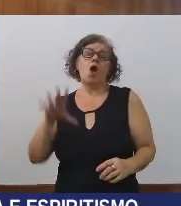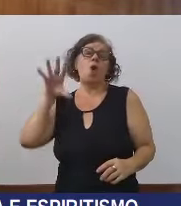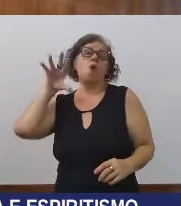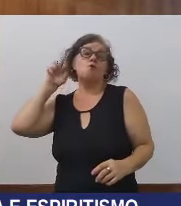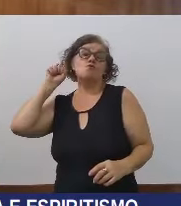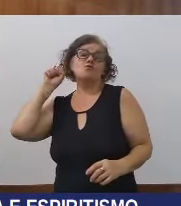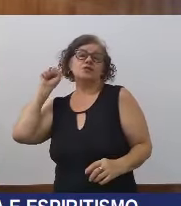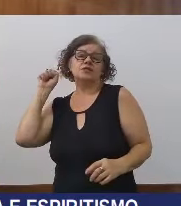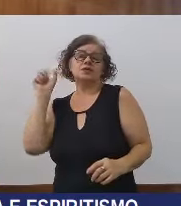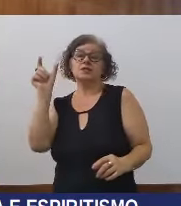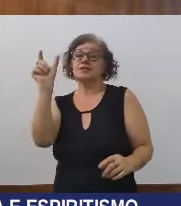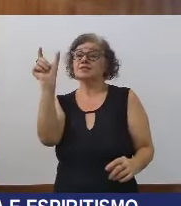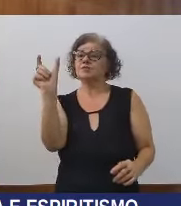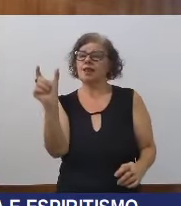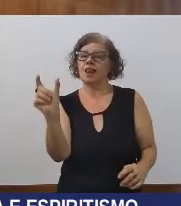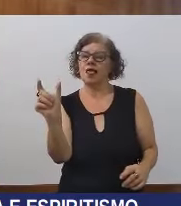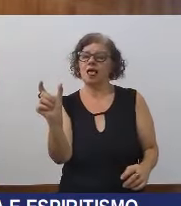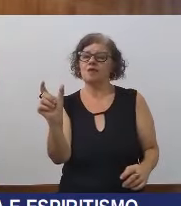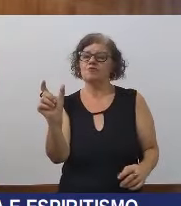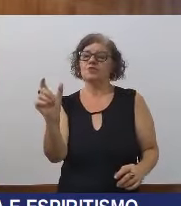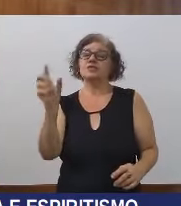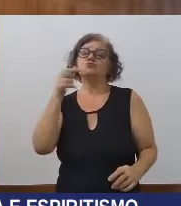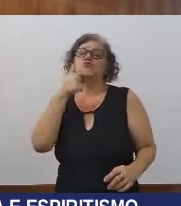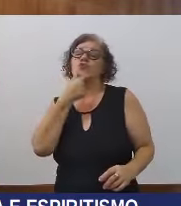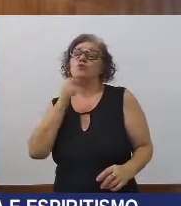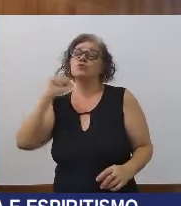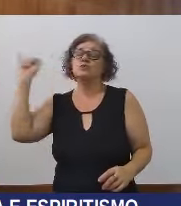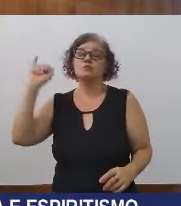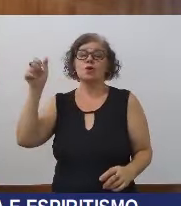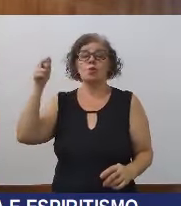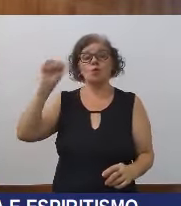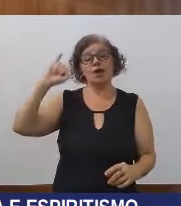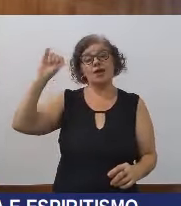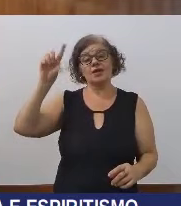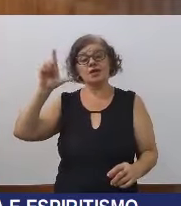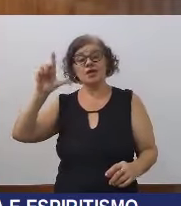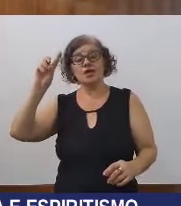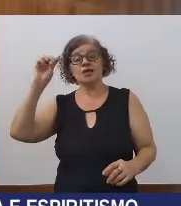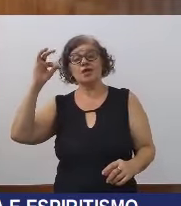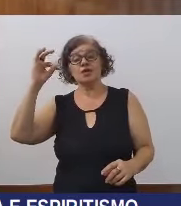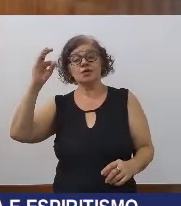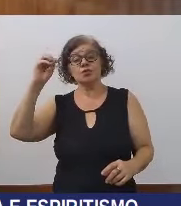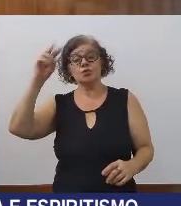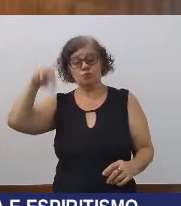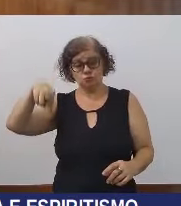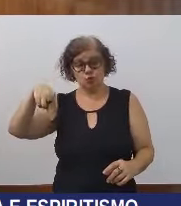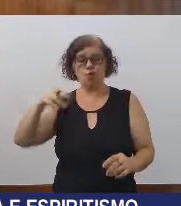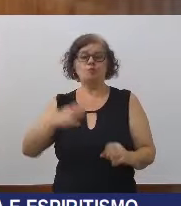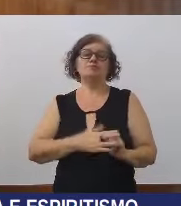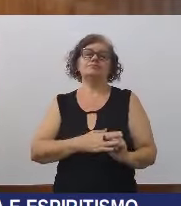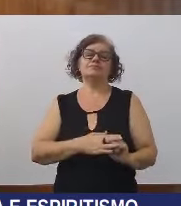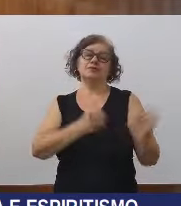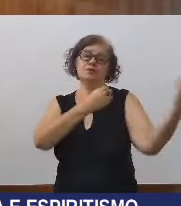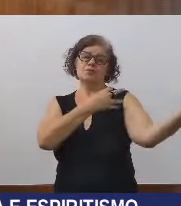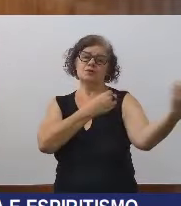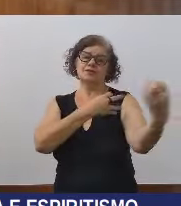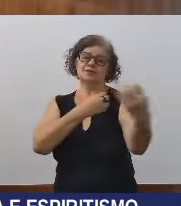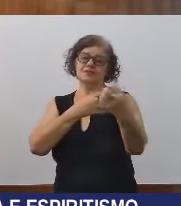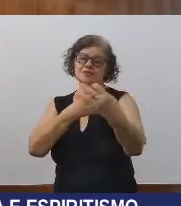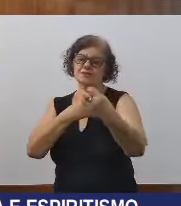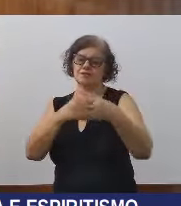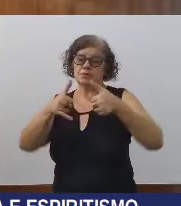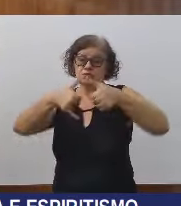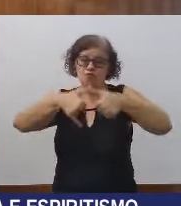as palavras que o nosso irmão Ayrton preparou para esta tarde. E que esses ensinamentos não passem